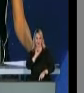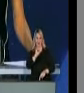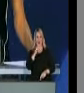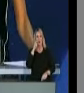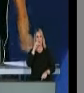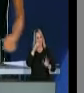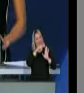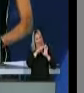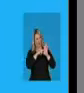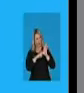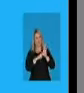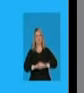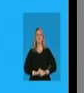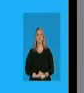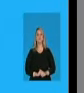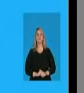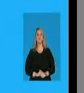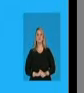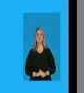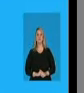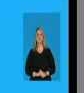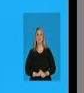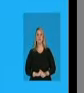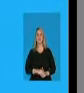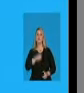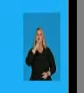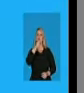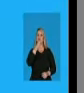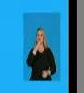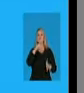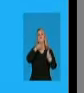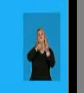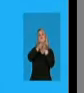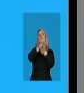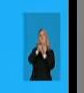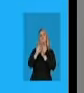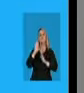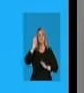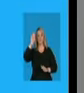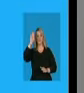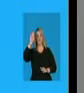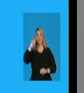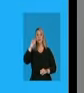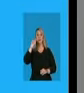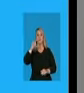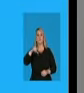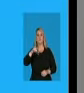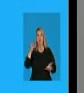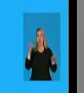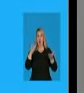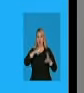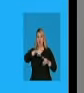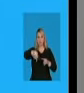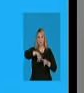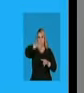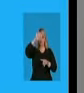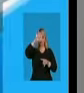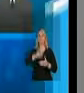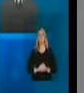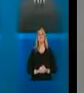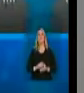nas regras. O jornalista fará o questionamento ao candidato, que será definido agora em sorteio.